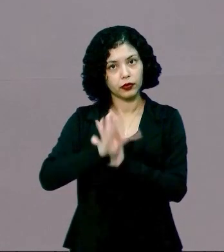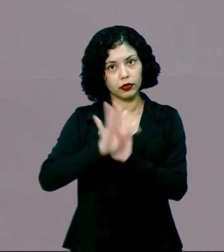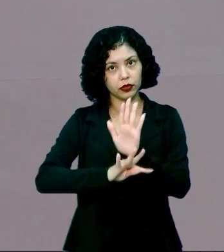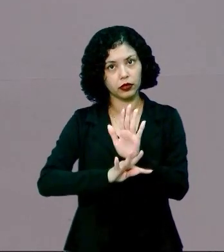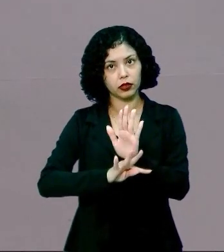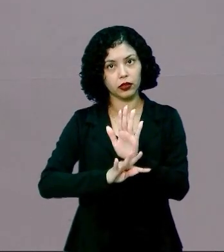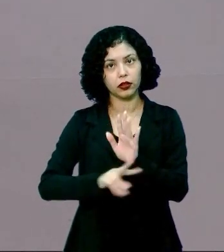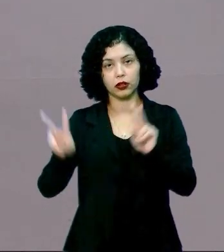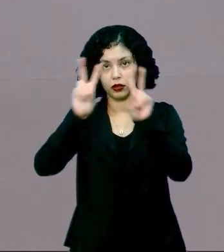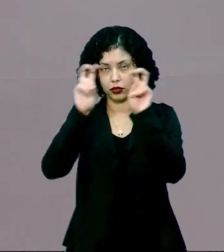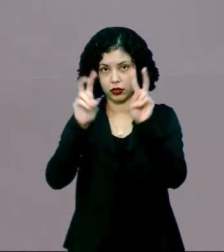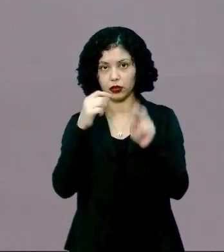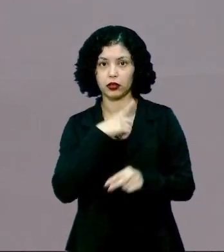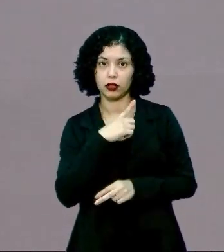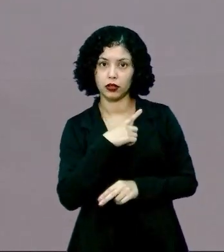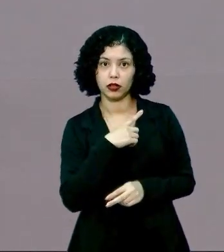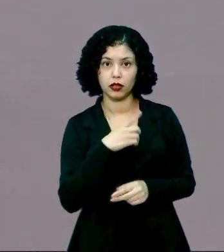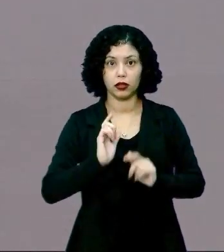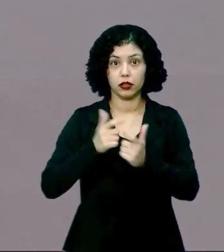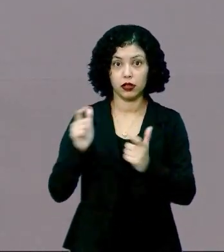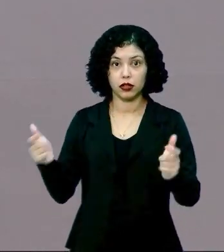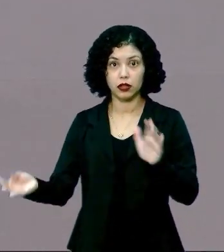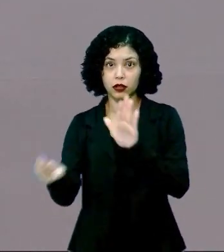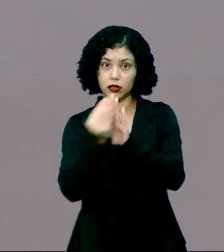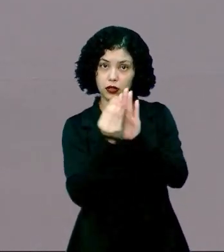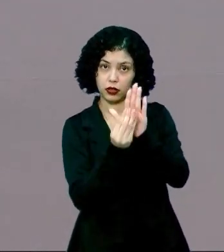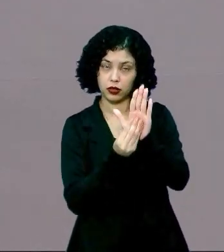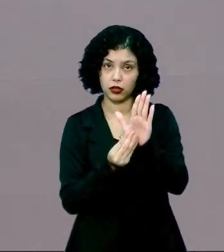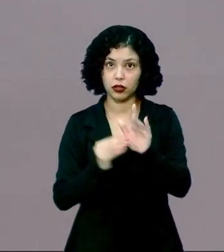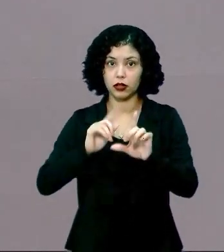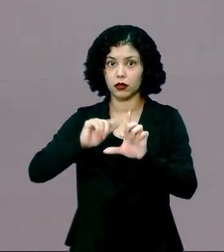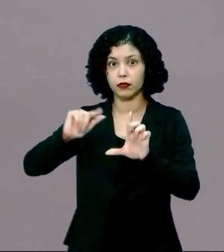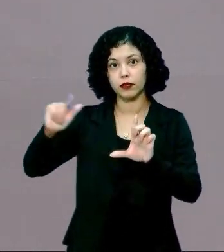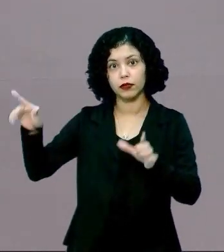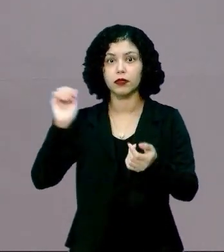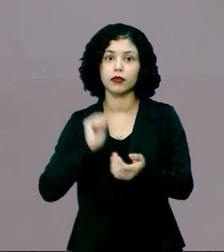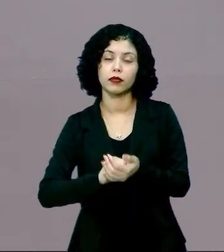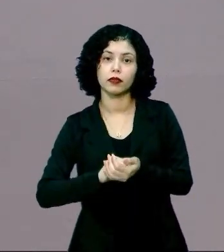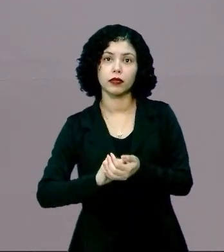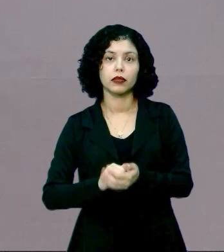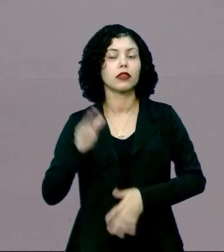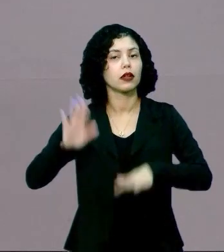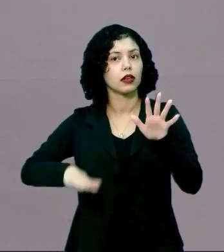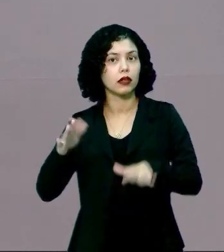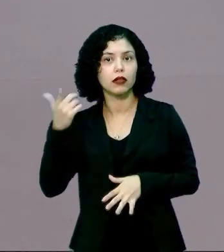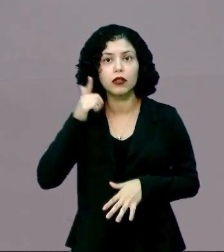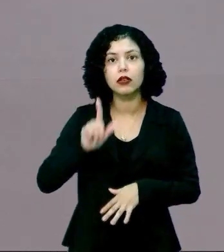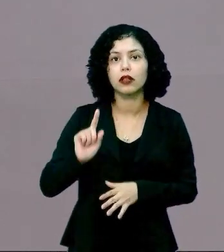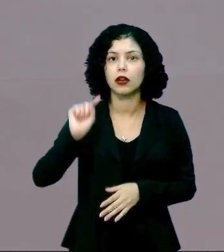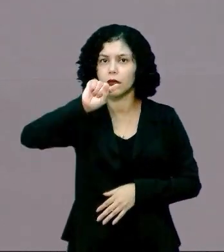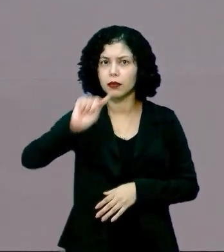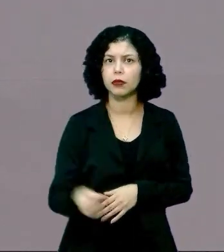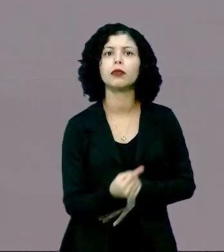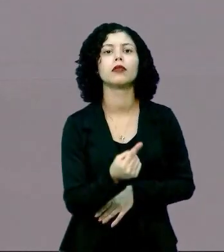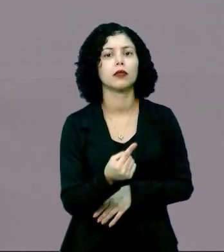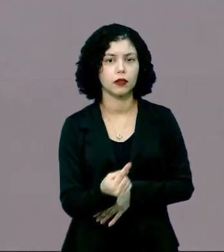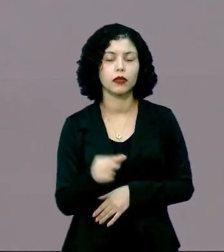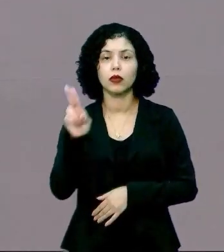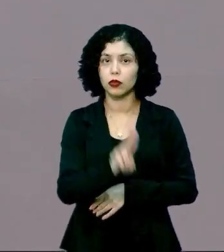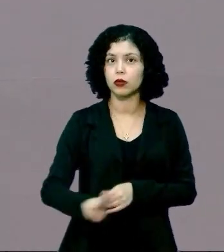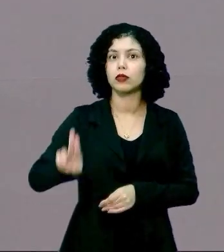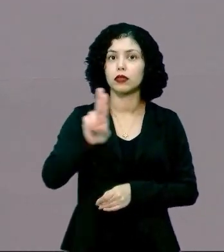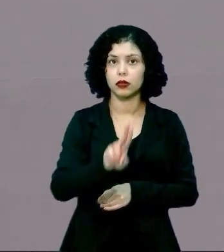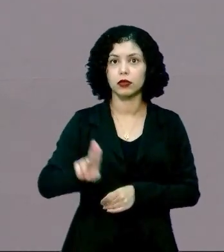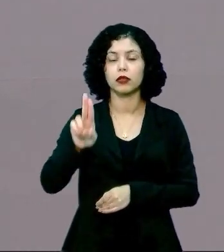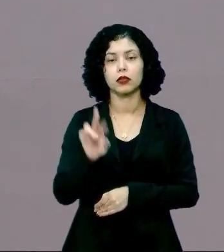motivadores desse tema, eles estavam carregados de dados estatísticos. E a maioria das redações que alcançaram 1000 pontos, elas